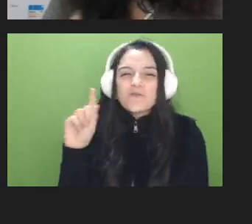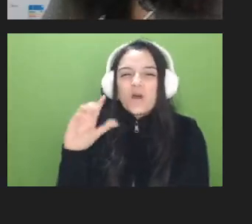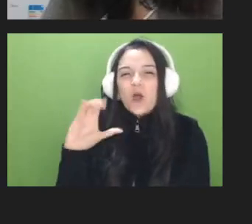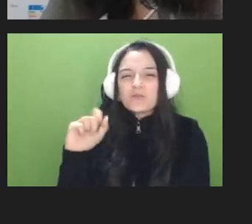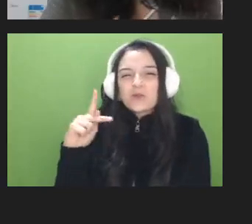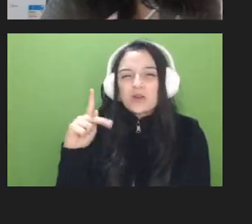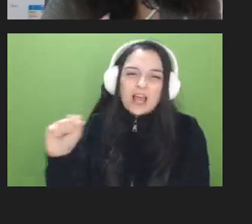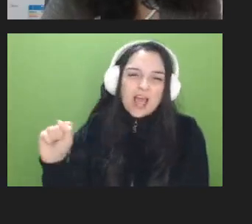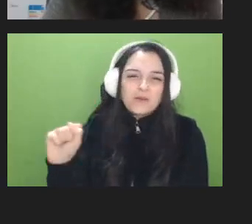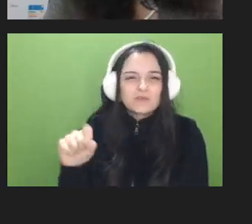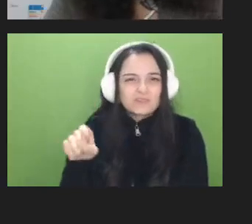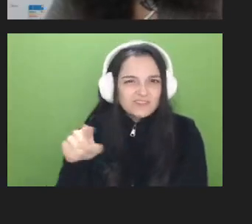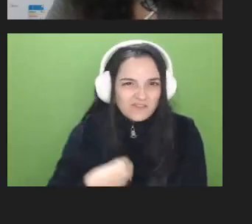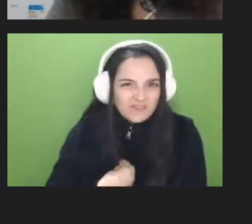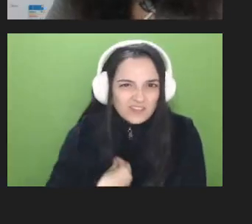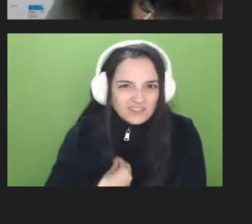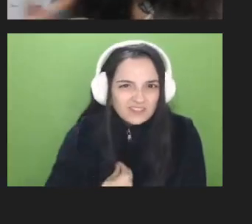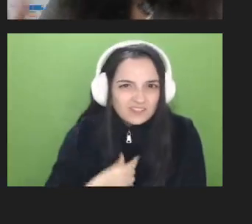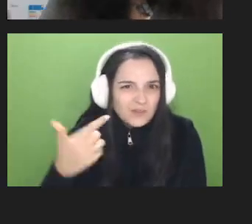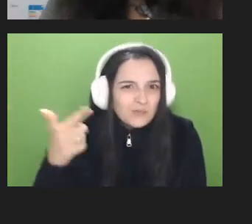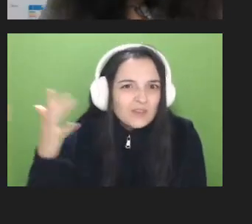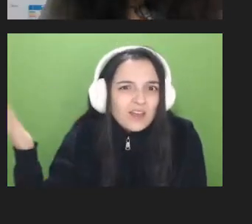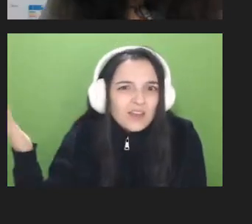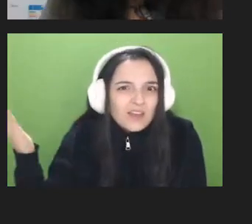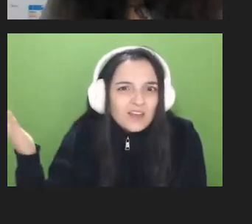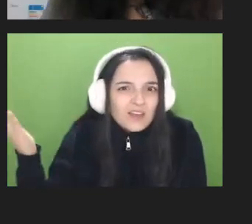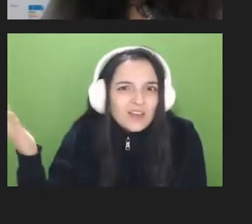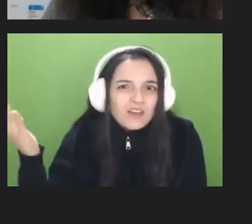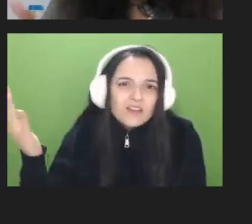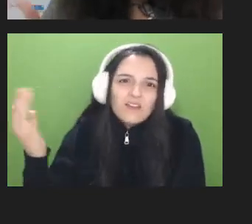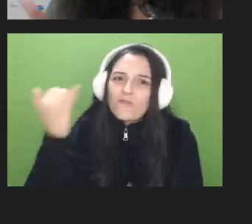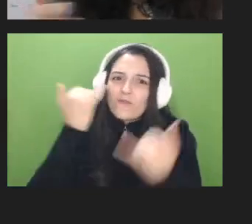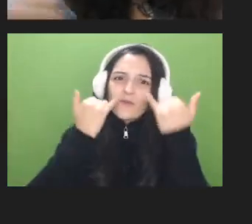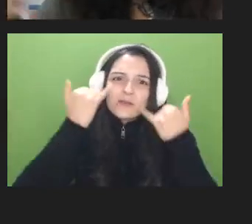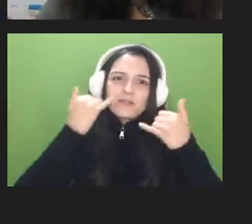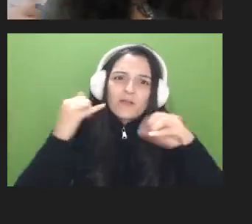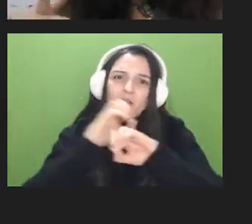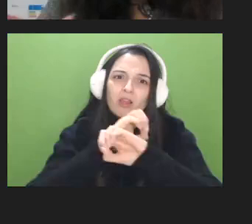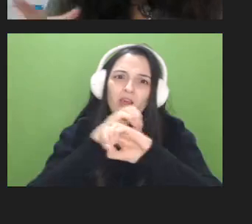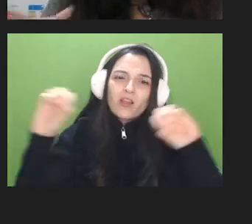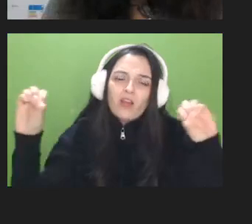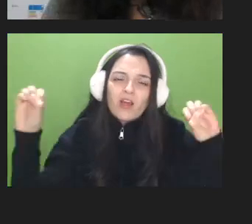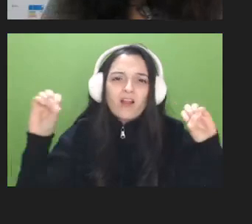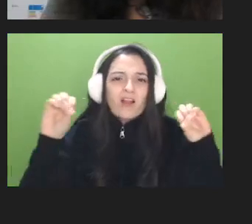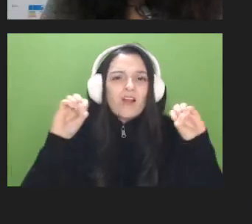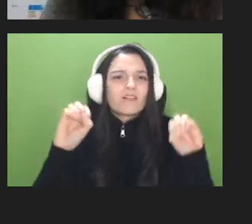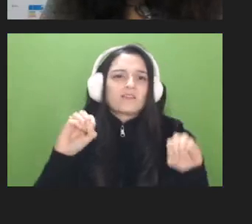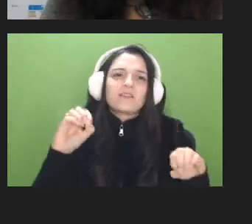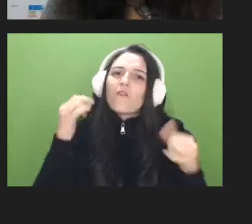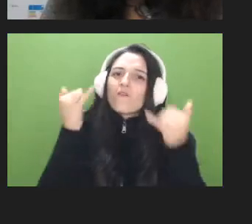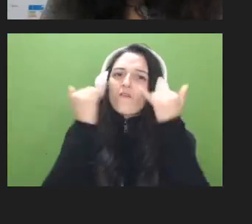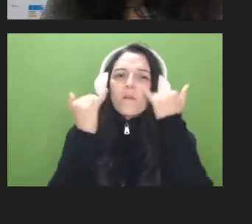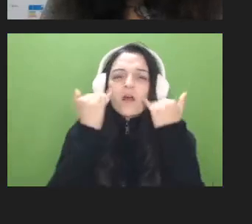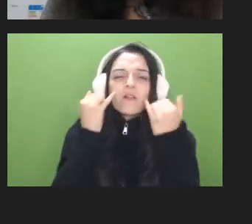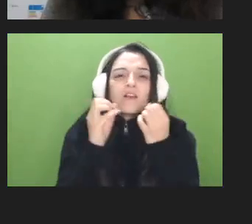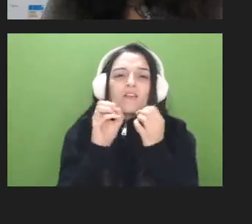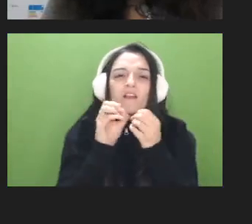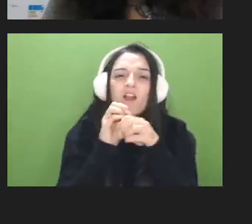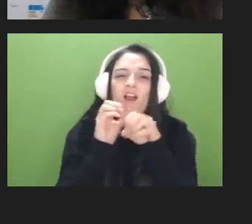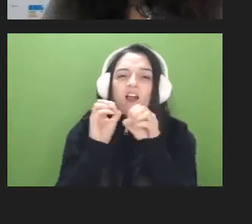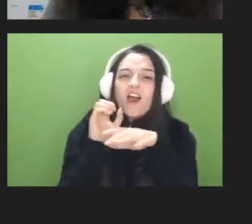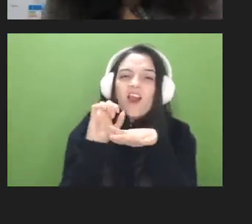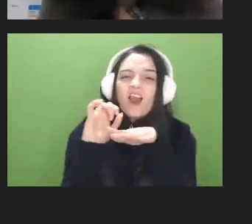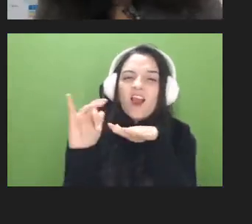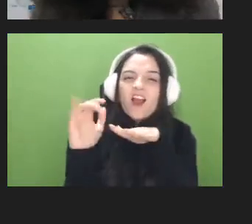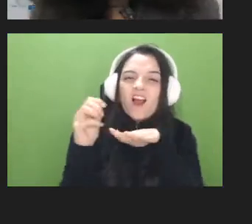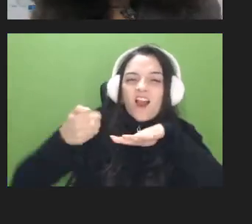dizer, denuncia o quanto de desinformação, né? De desinformação existe a respeito daquele tópico, daquela